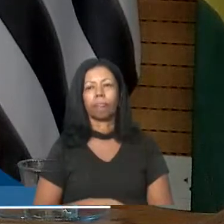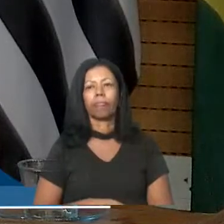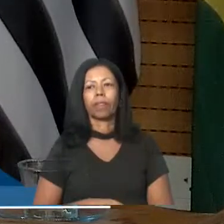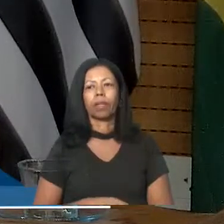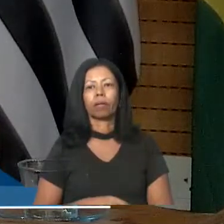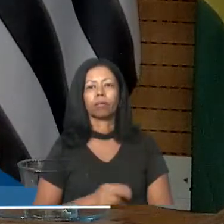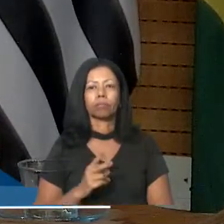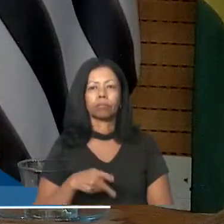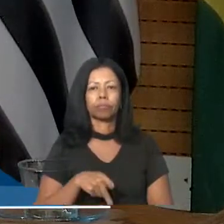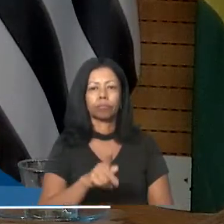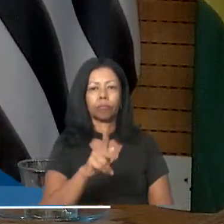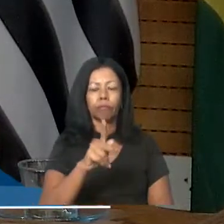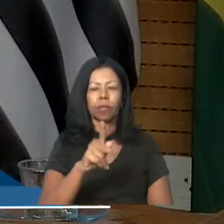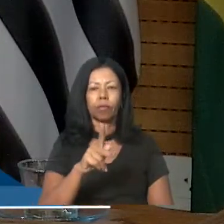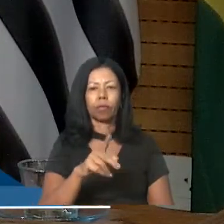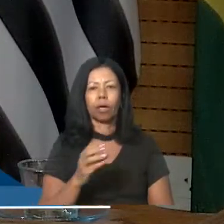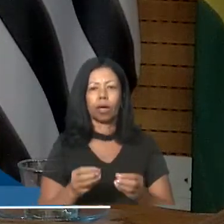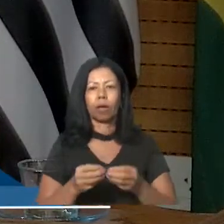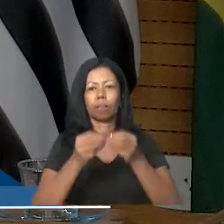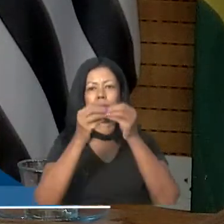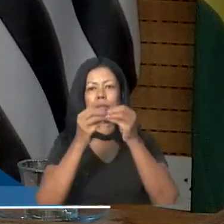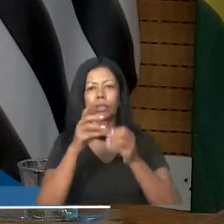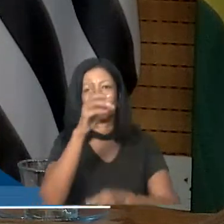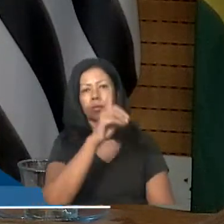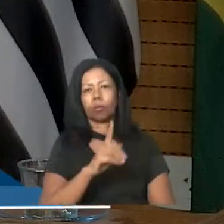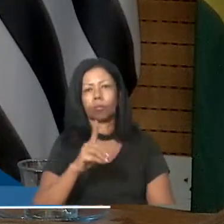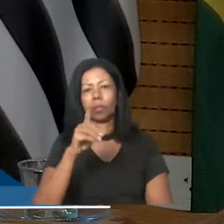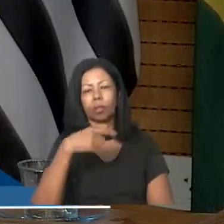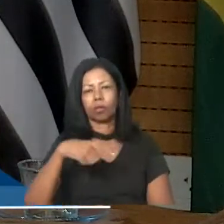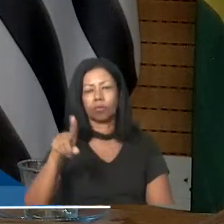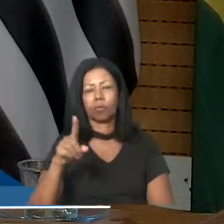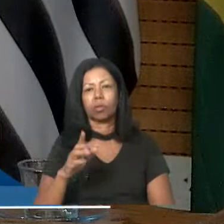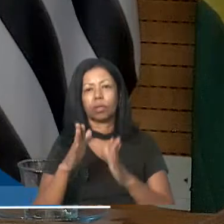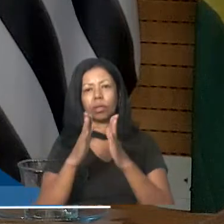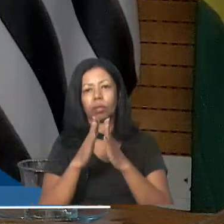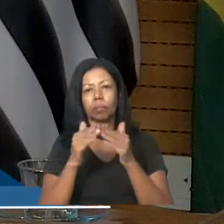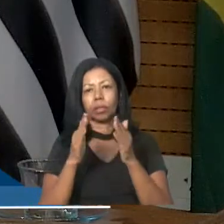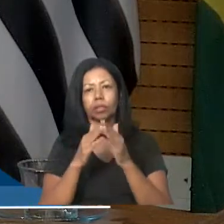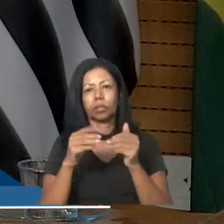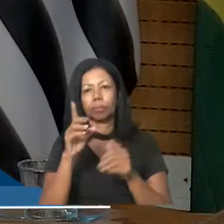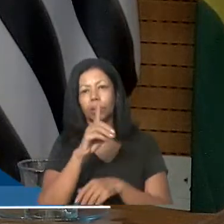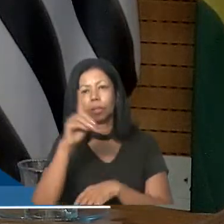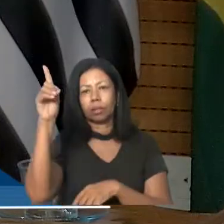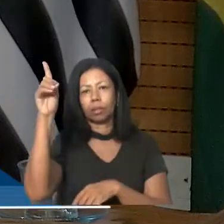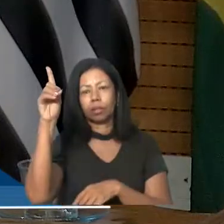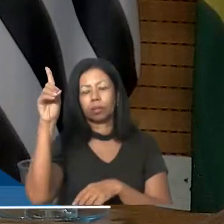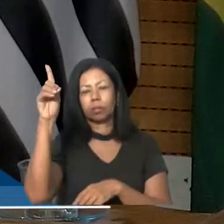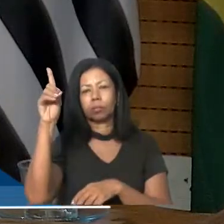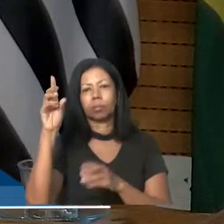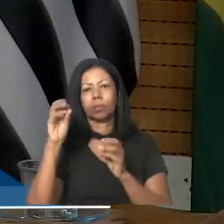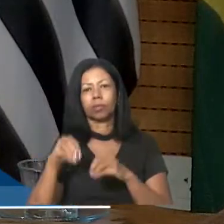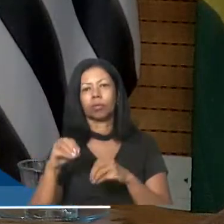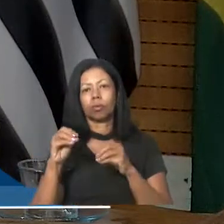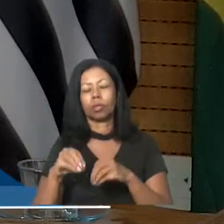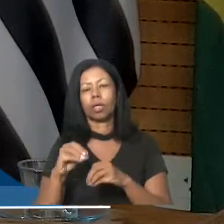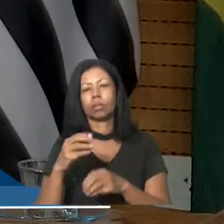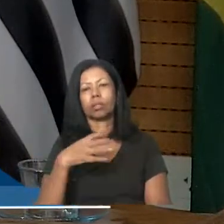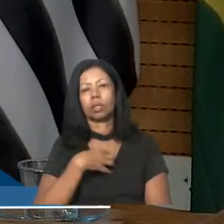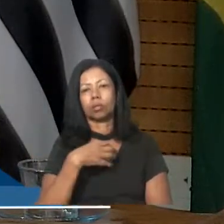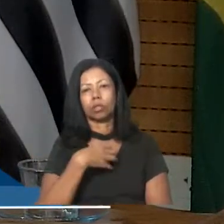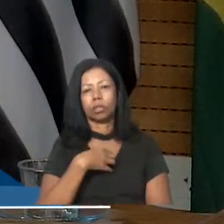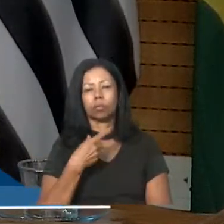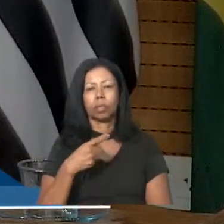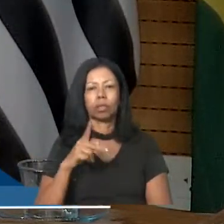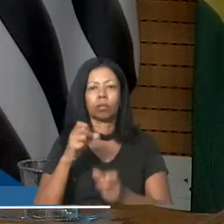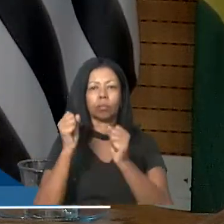missas de domingo, e domingo eu fui à missa. E eu coloquei o meu joelho no chão e pedi muito para Deus, para que Deus me posicionasse uma condição para